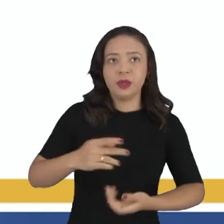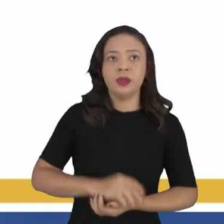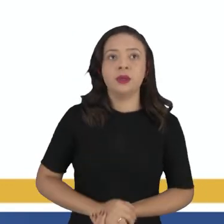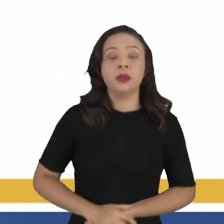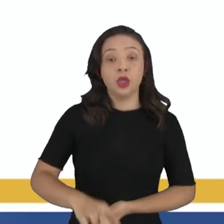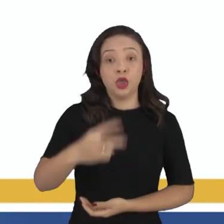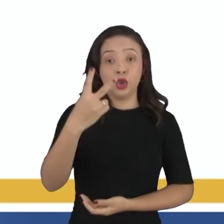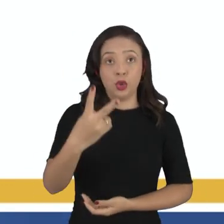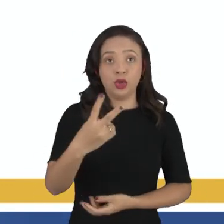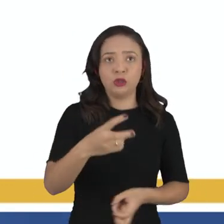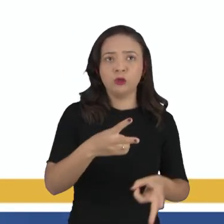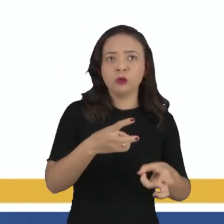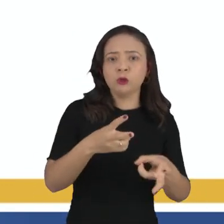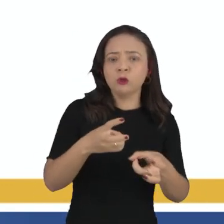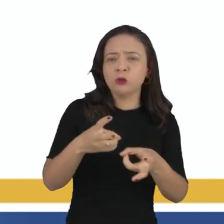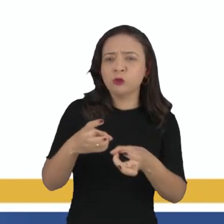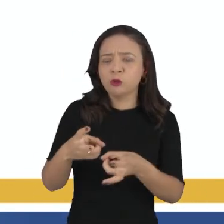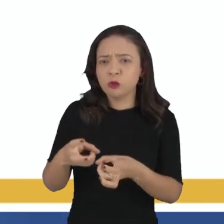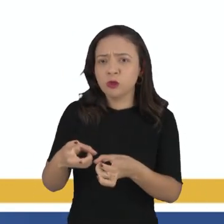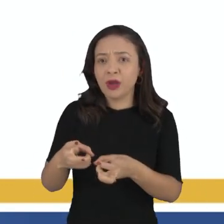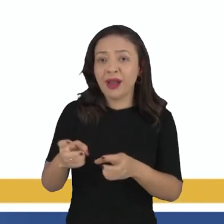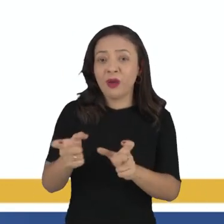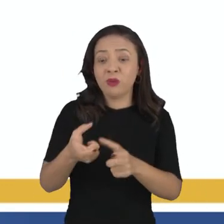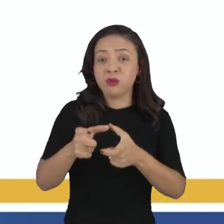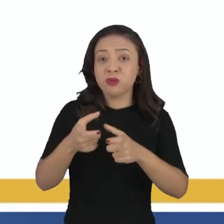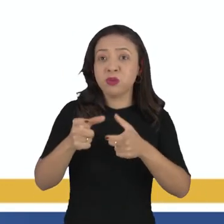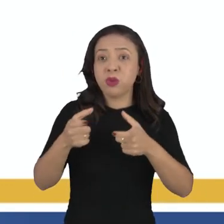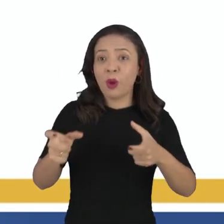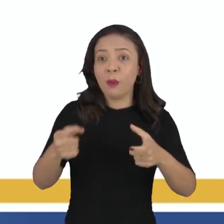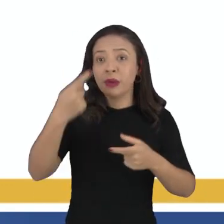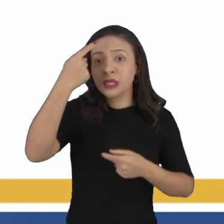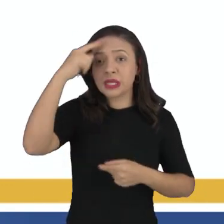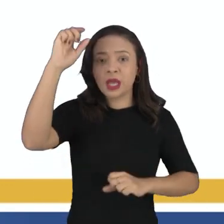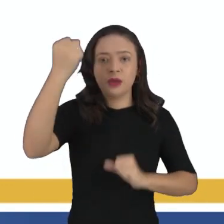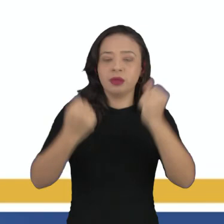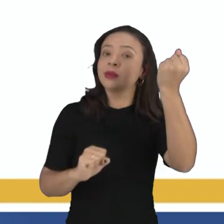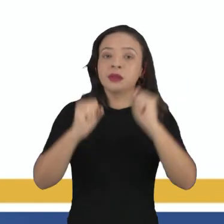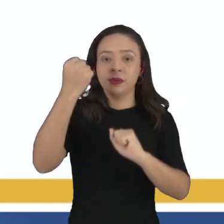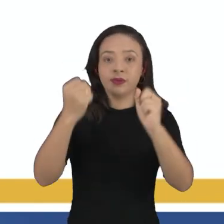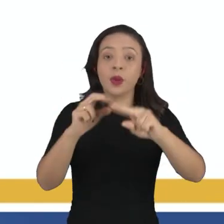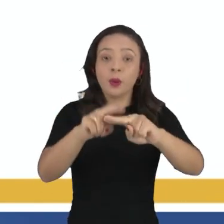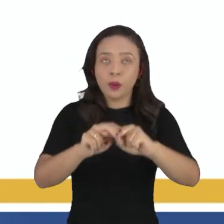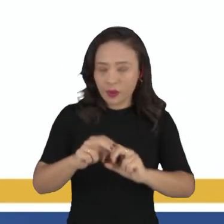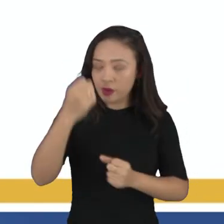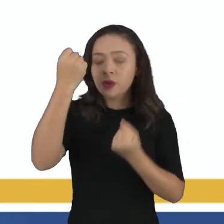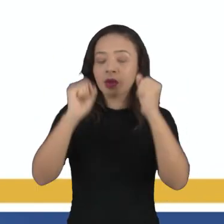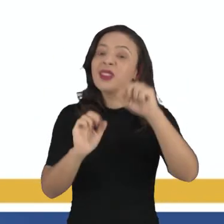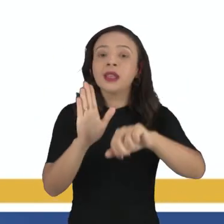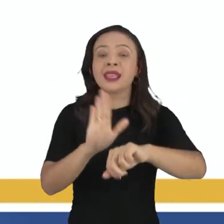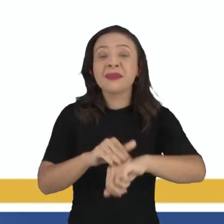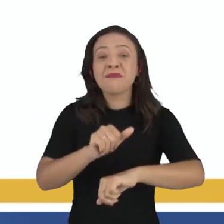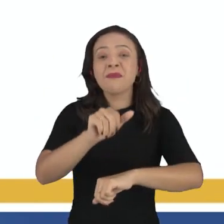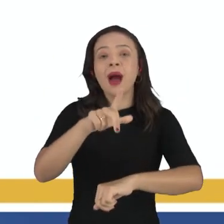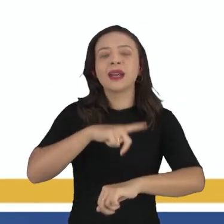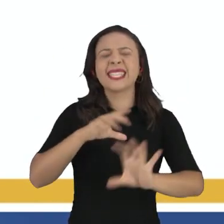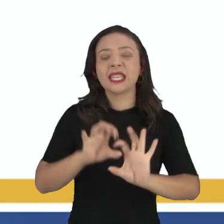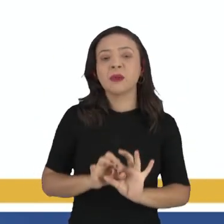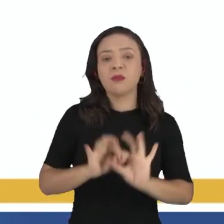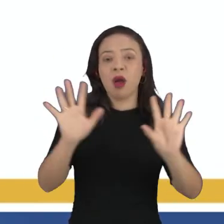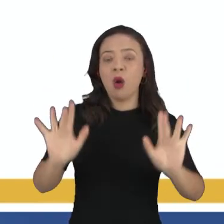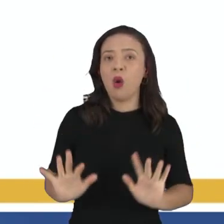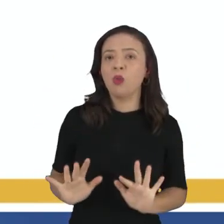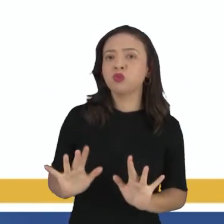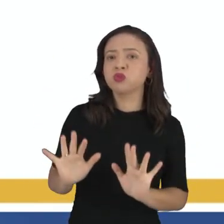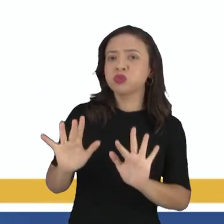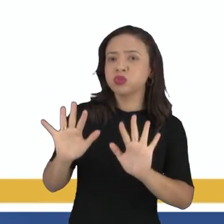consumo desenfreado, ele aumenta a produção industrial, um dos setores que mais produzem gases do efeito estufa, tá?